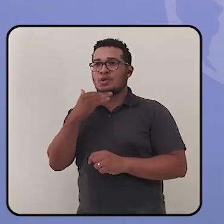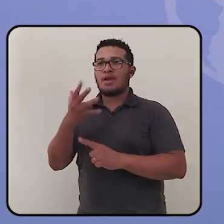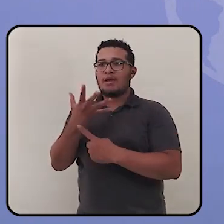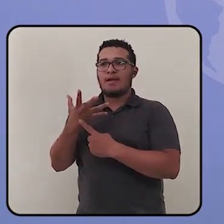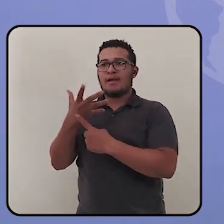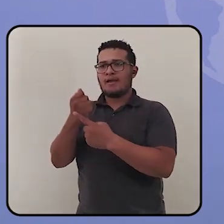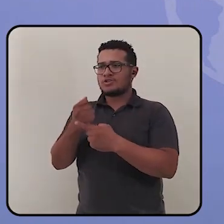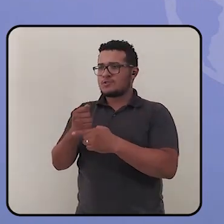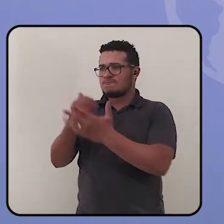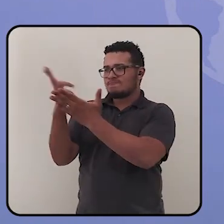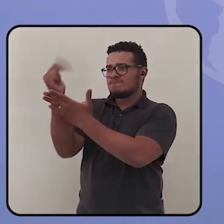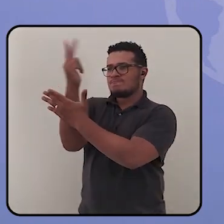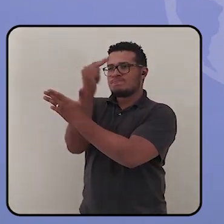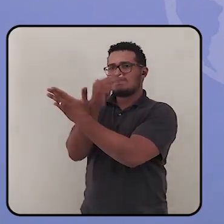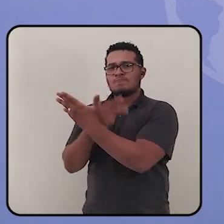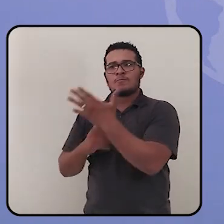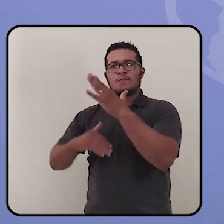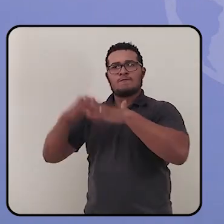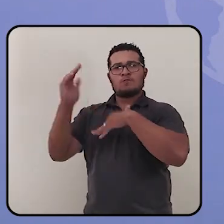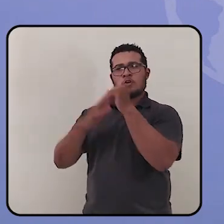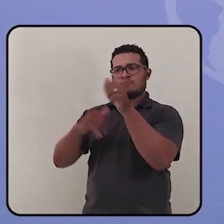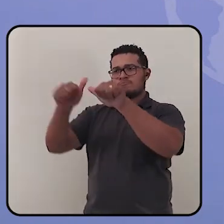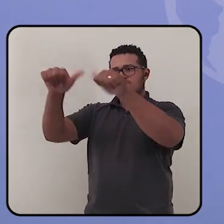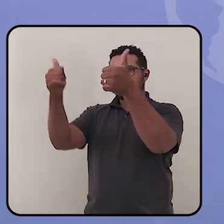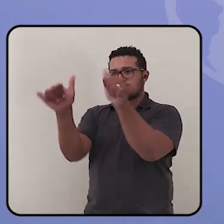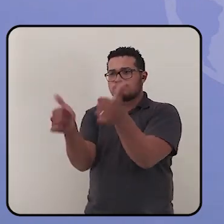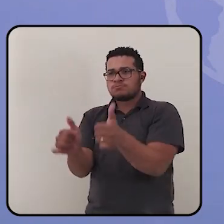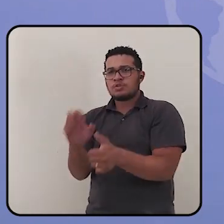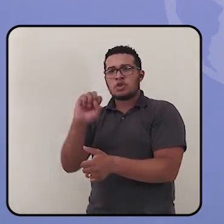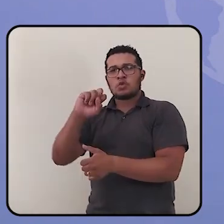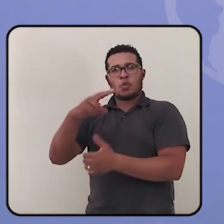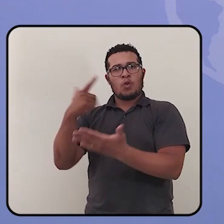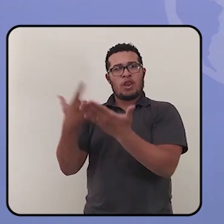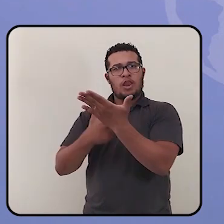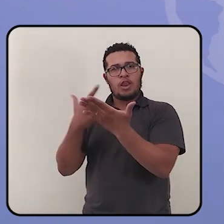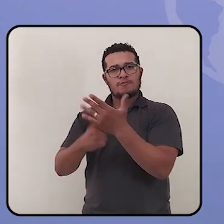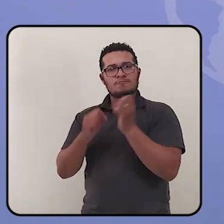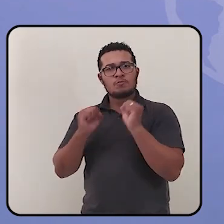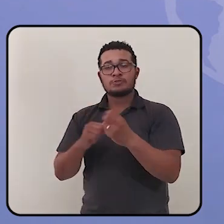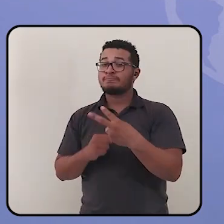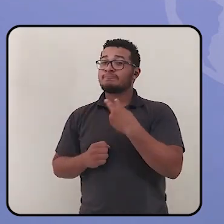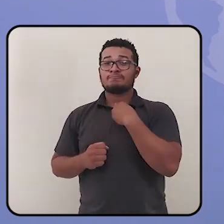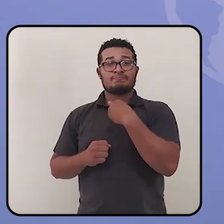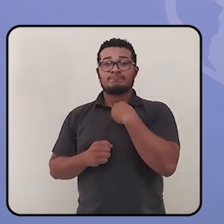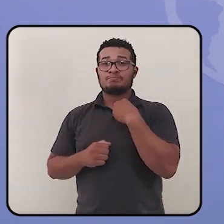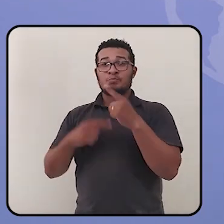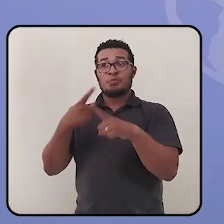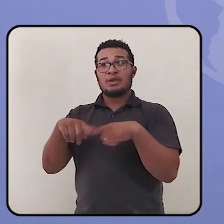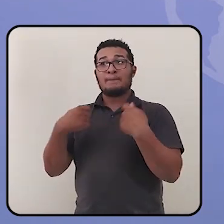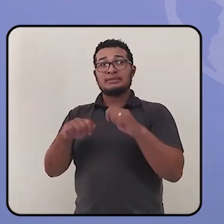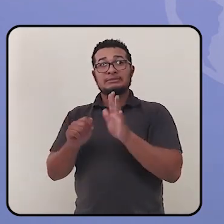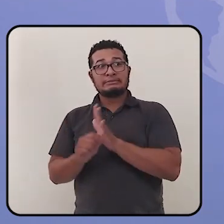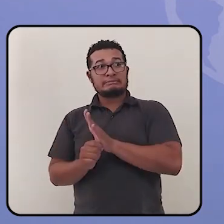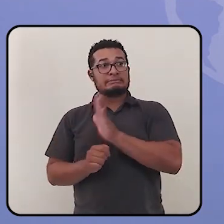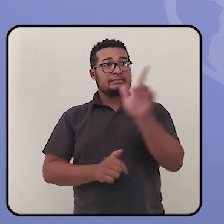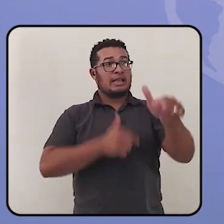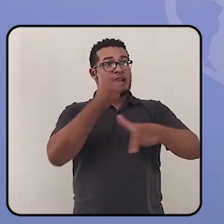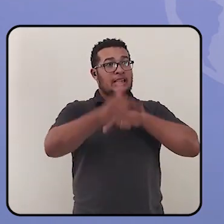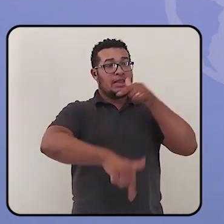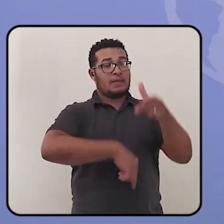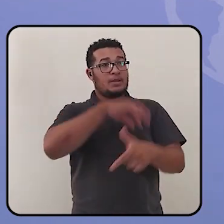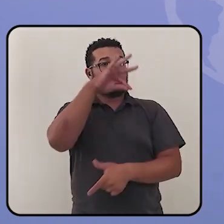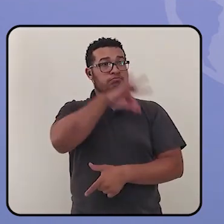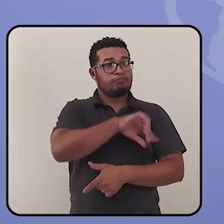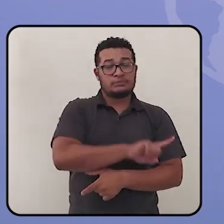aquela sua obra sua pintura a sua escultura ao seu livro porque eles tinham que fazer um outro trabalho para adquirir meios